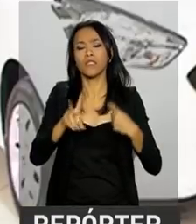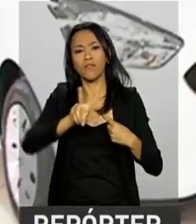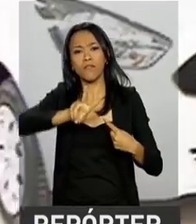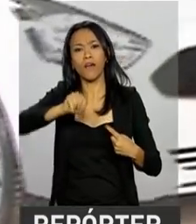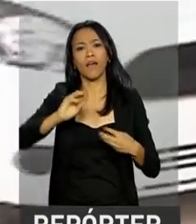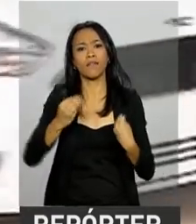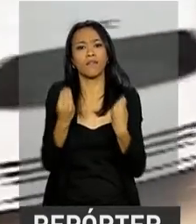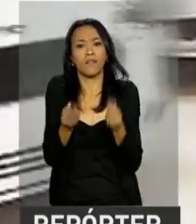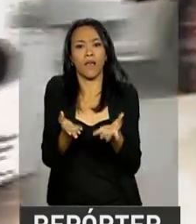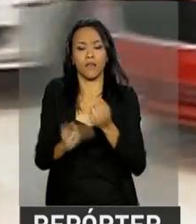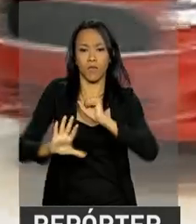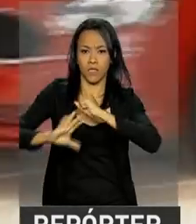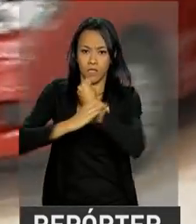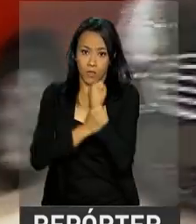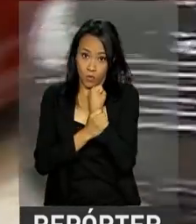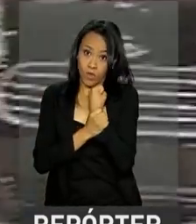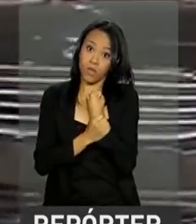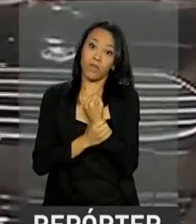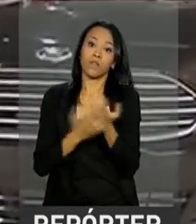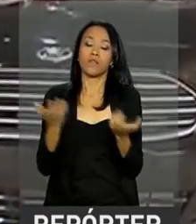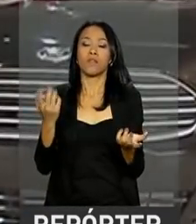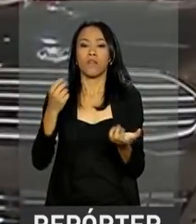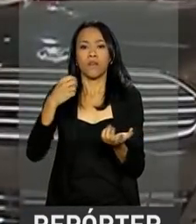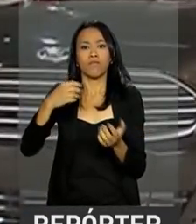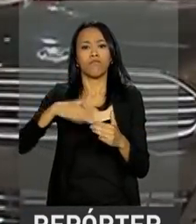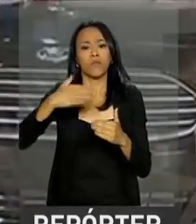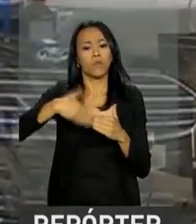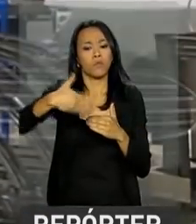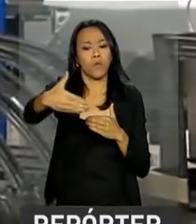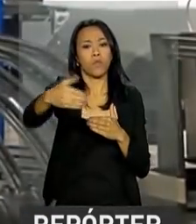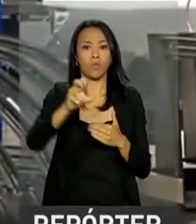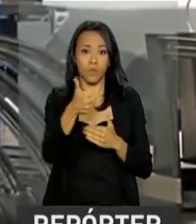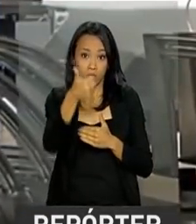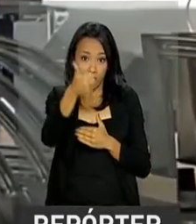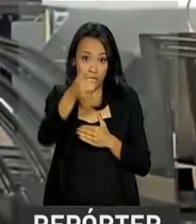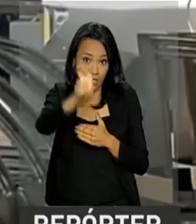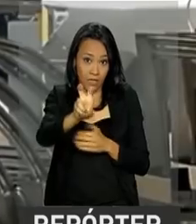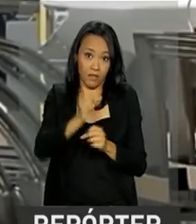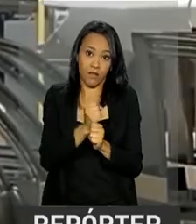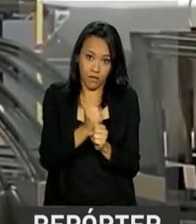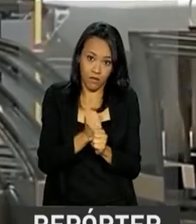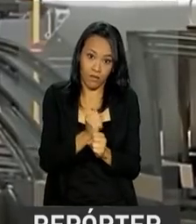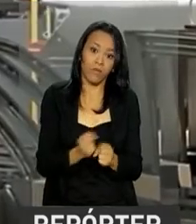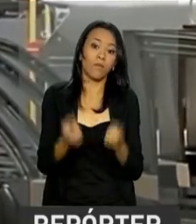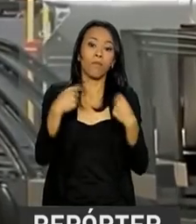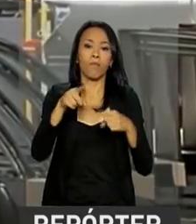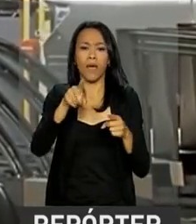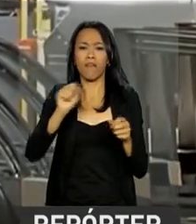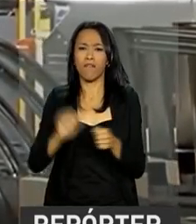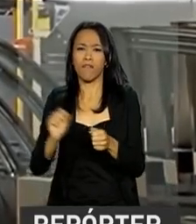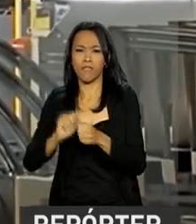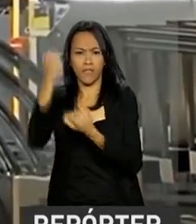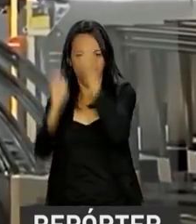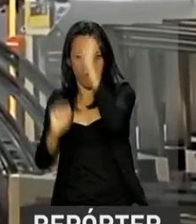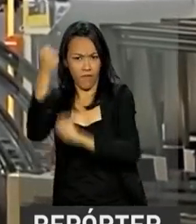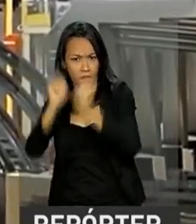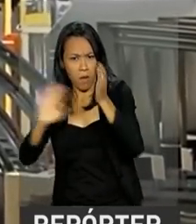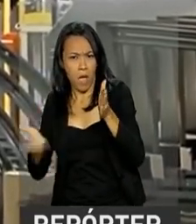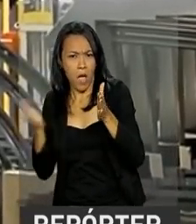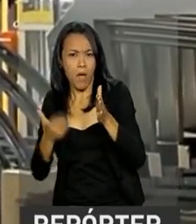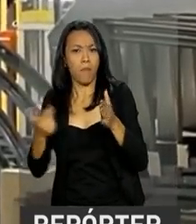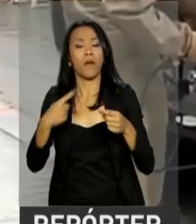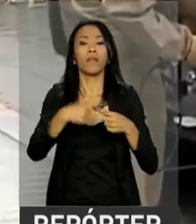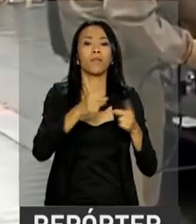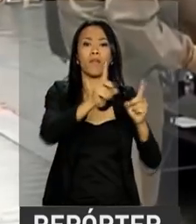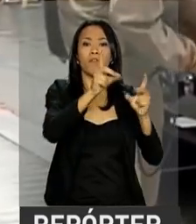segurança jurídica a prioridade para investimentos próximos 15 anos para produzir e exportar mais as montadoras abriram vagas de